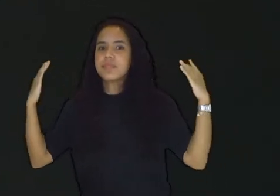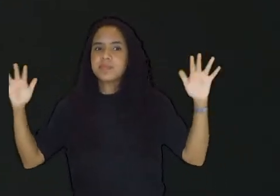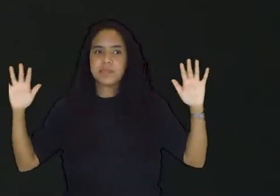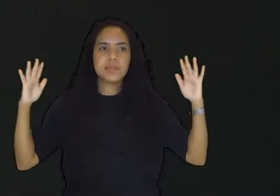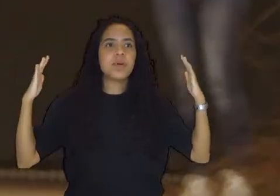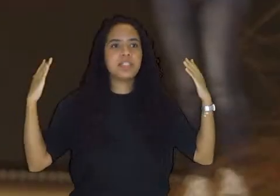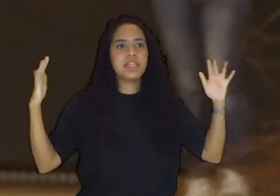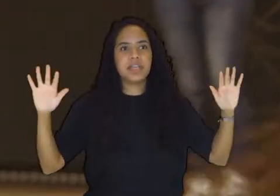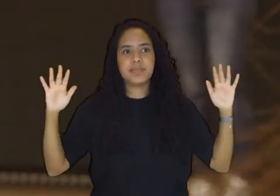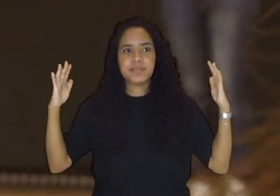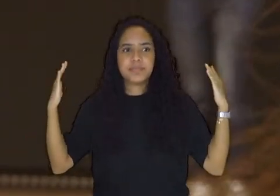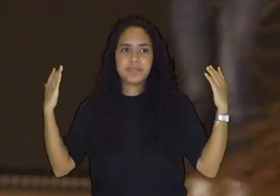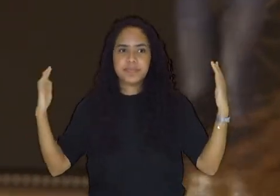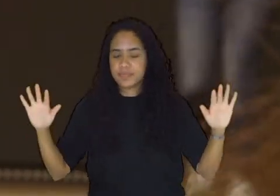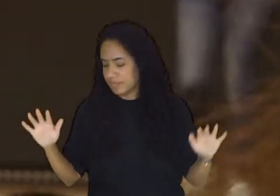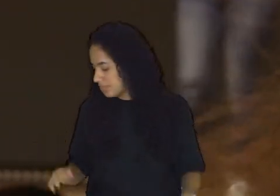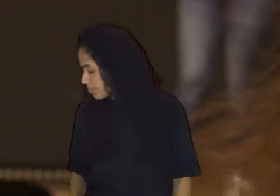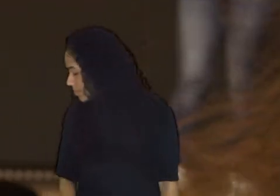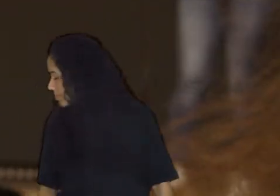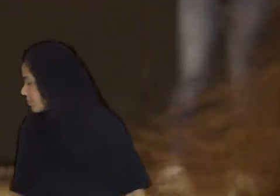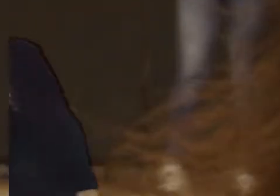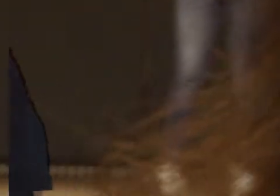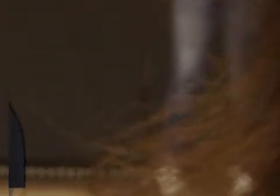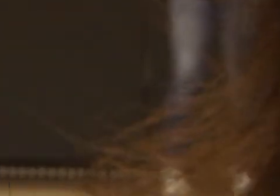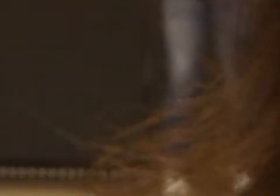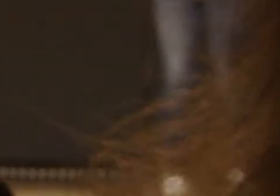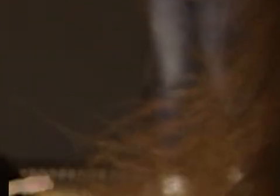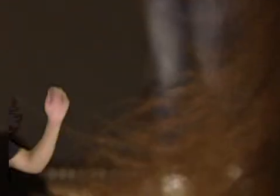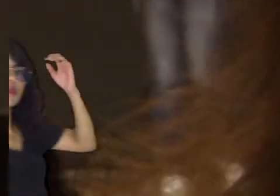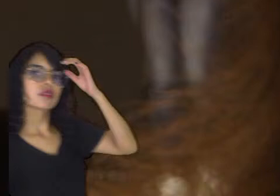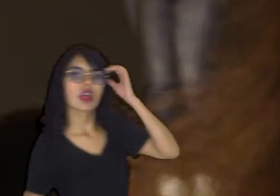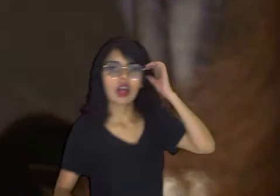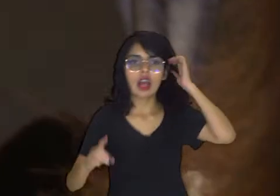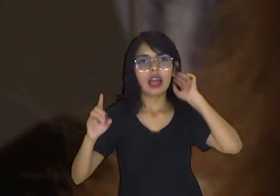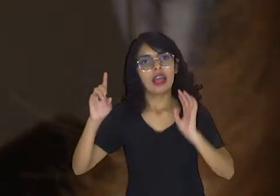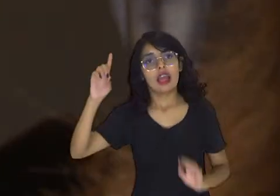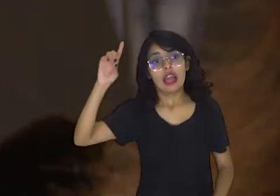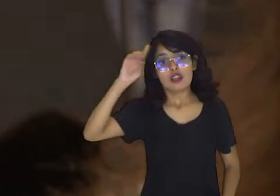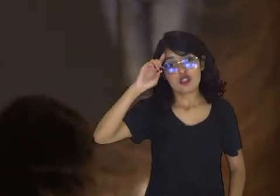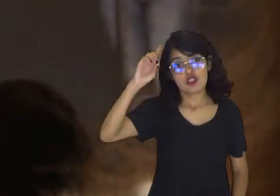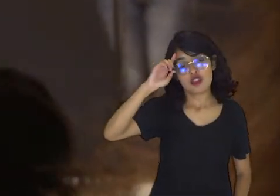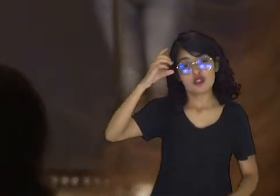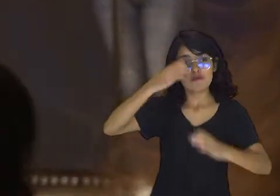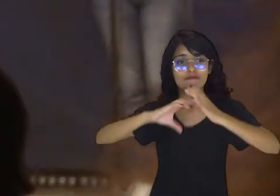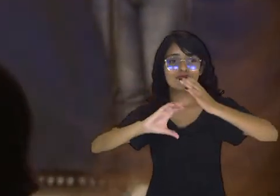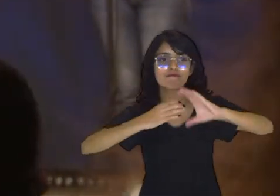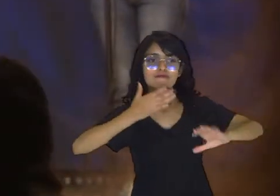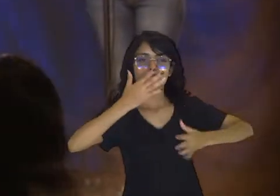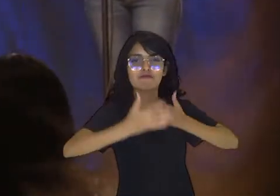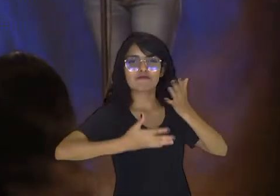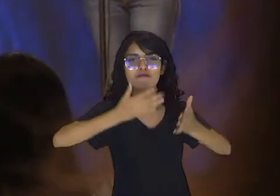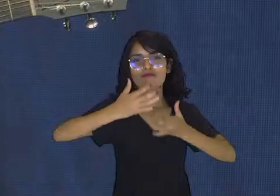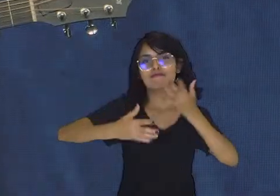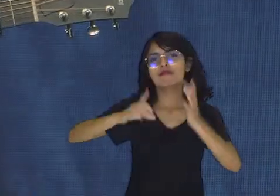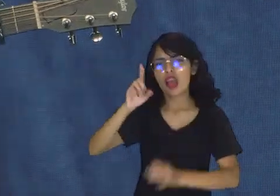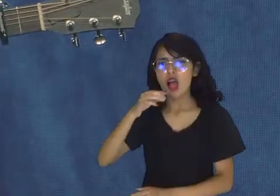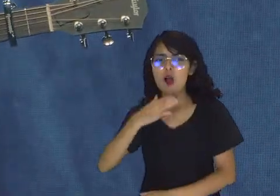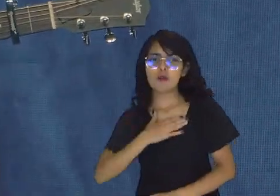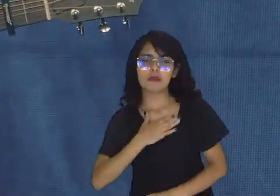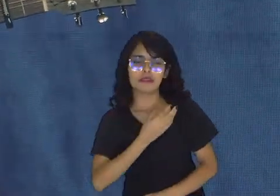A cada dia eu cantarei que tu és o meu viver.